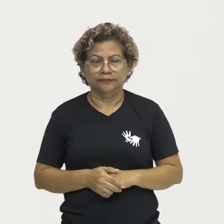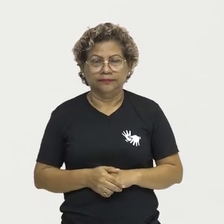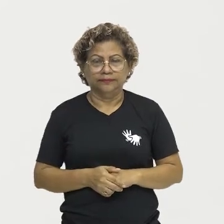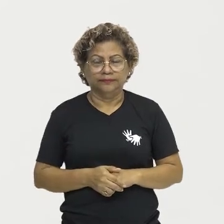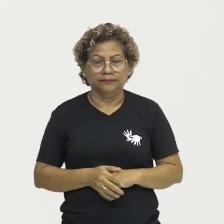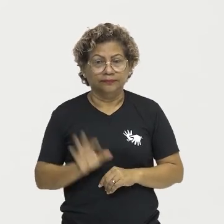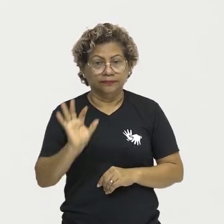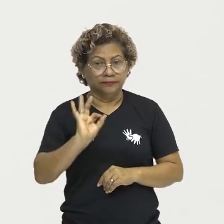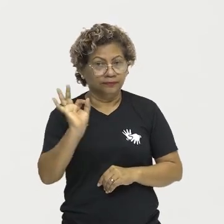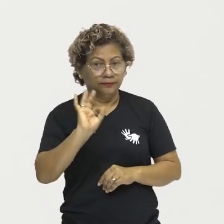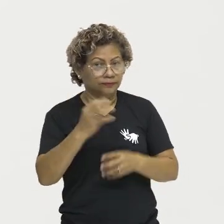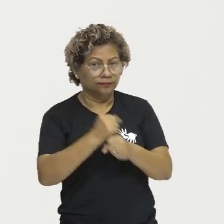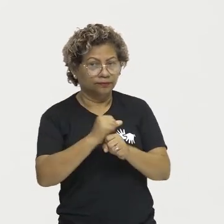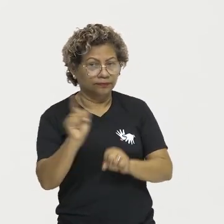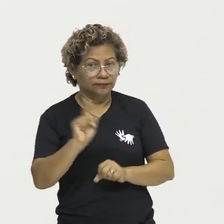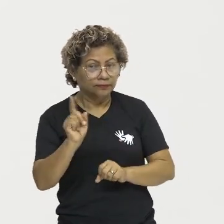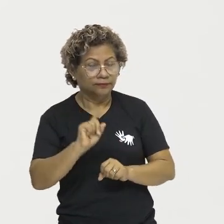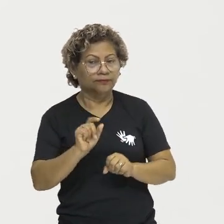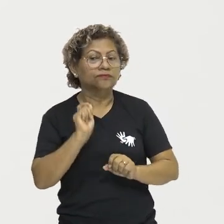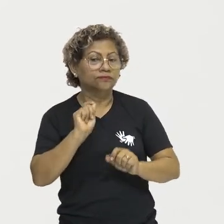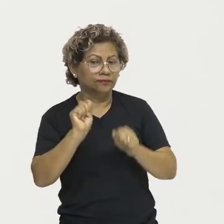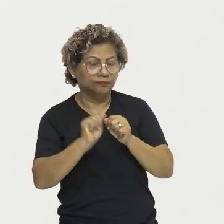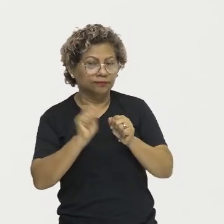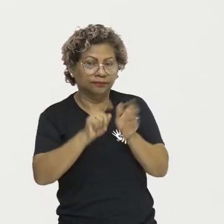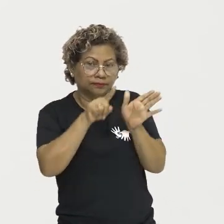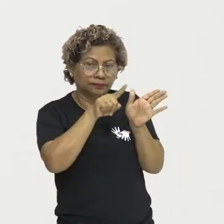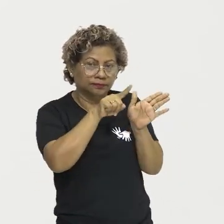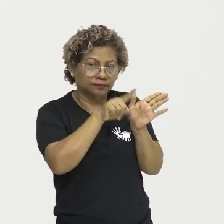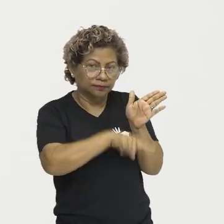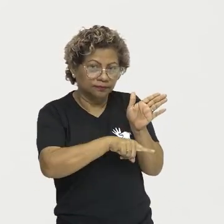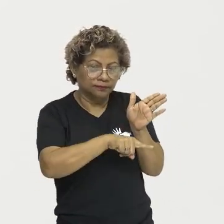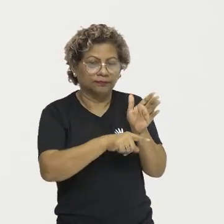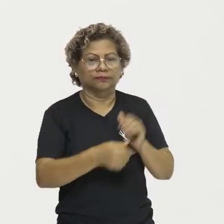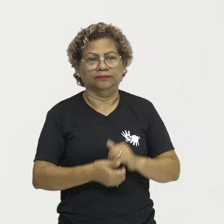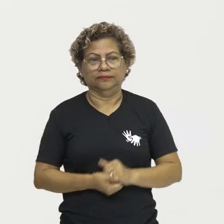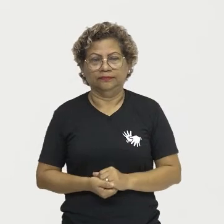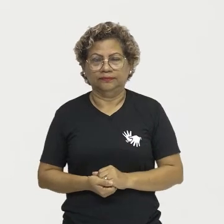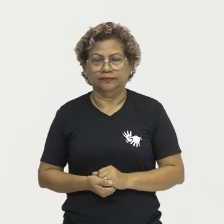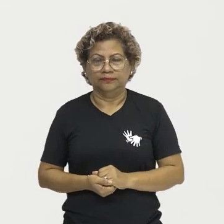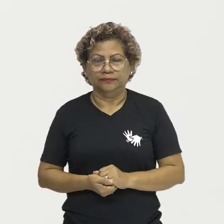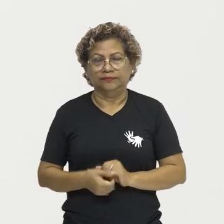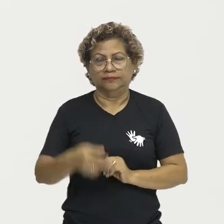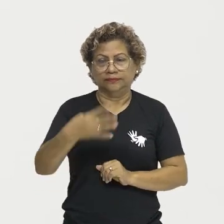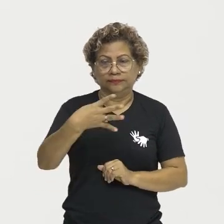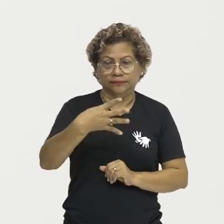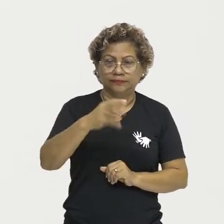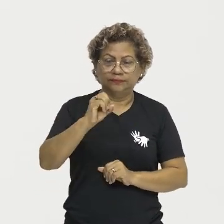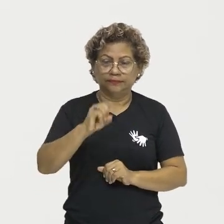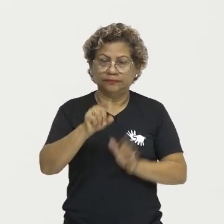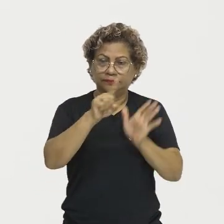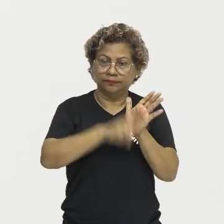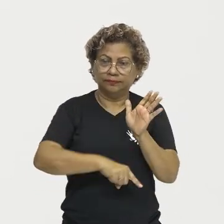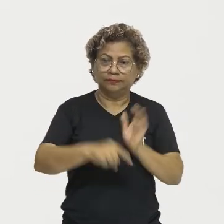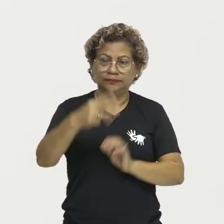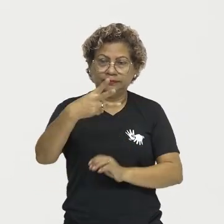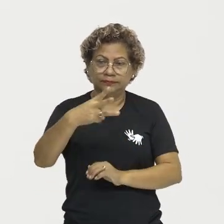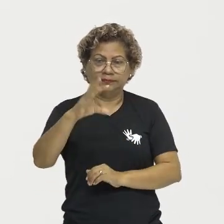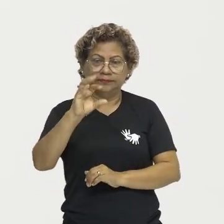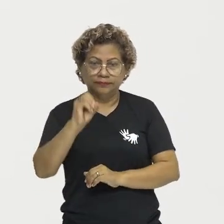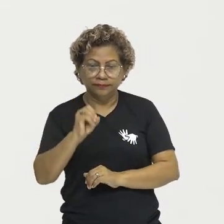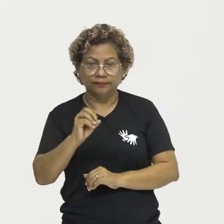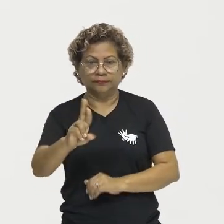vou diminuir. Então, olha só, a força resultante agora é F1 menos F2, 40 menos 30, o resultado é